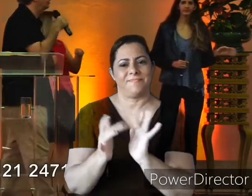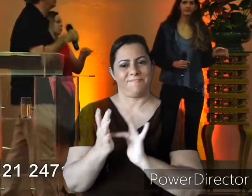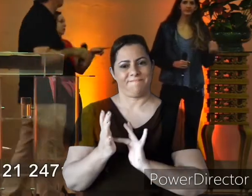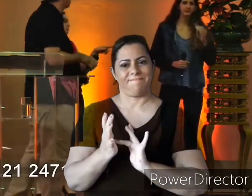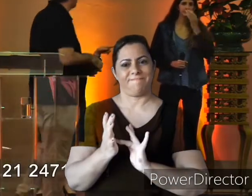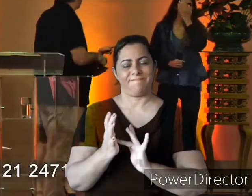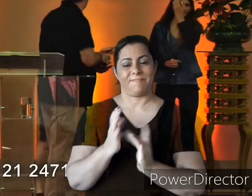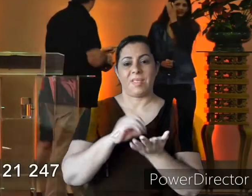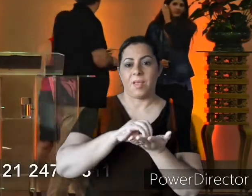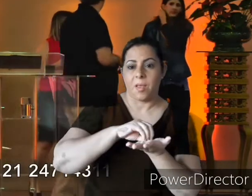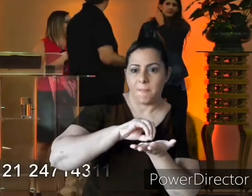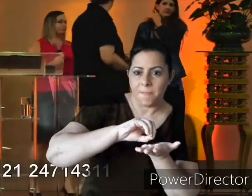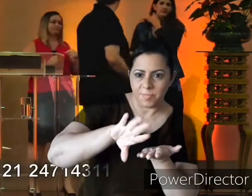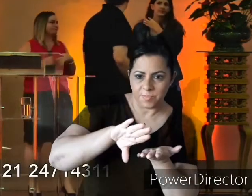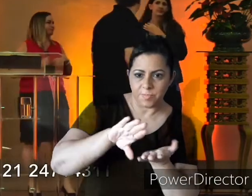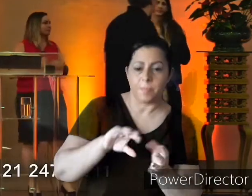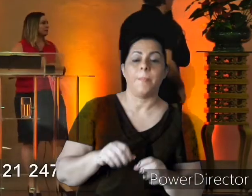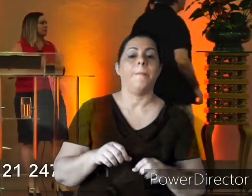um pouquinho.